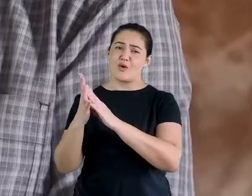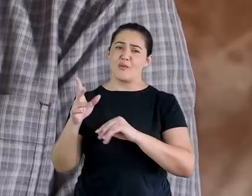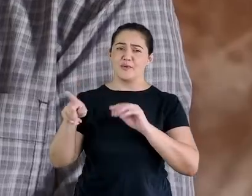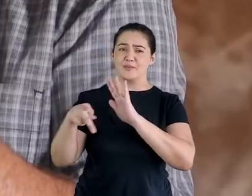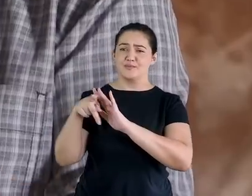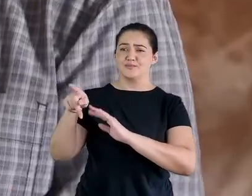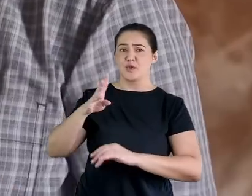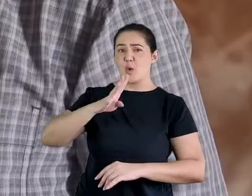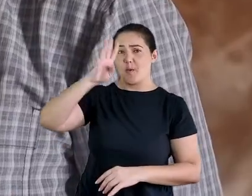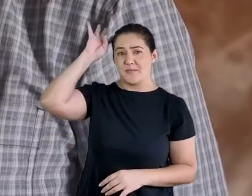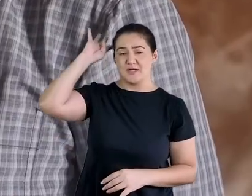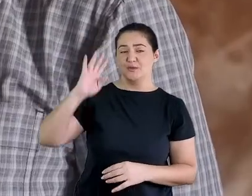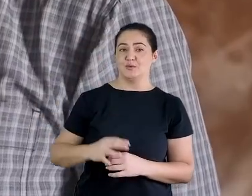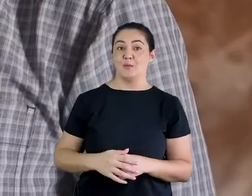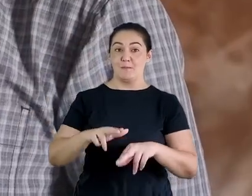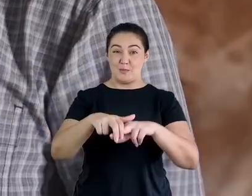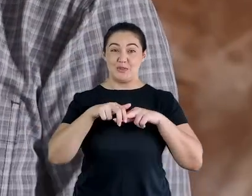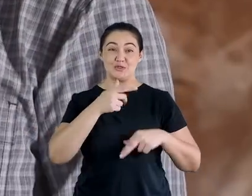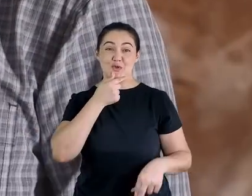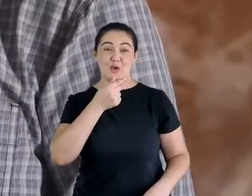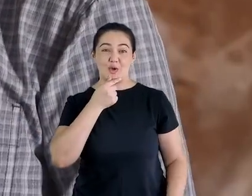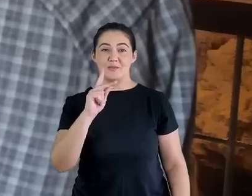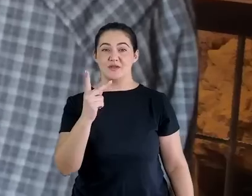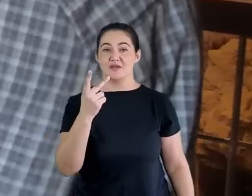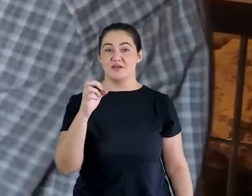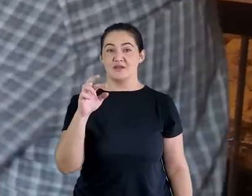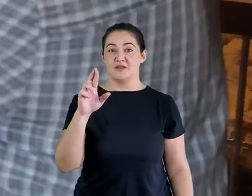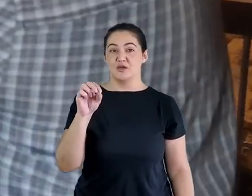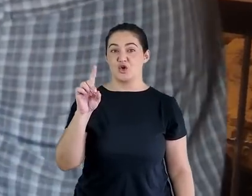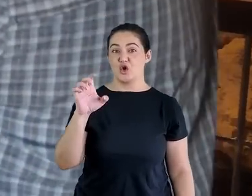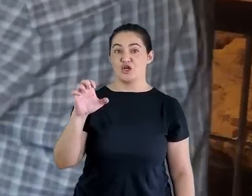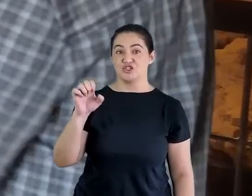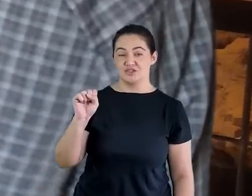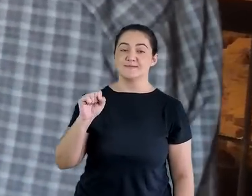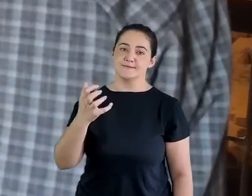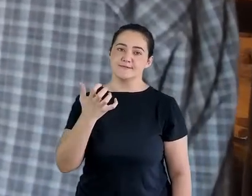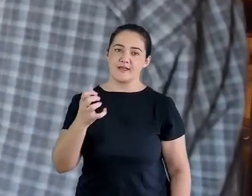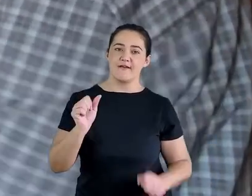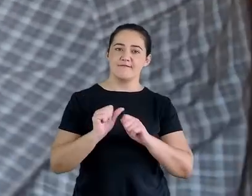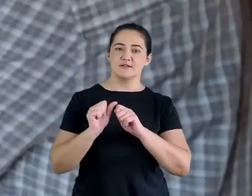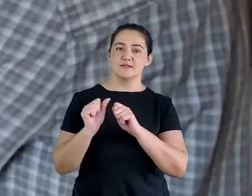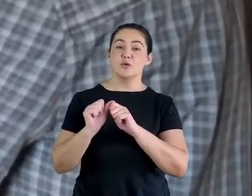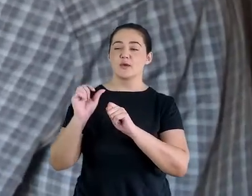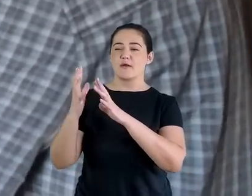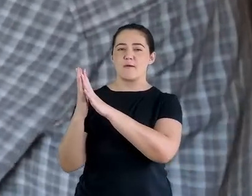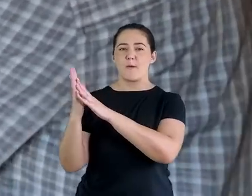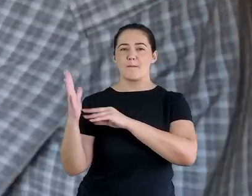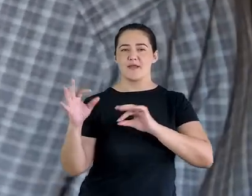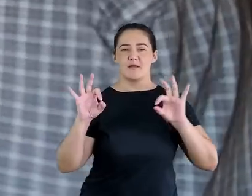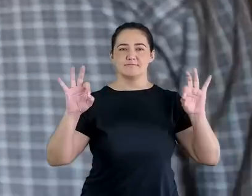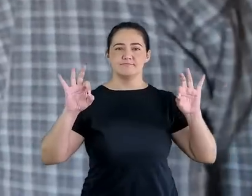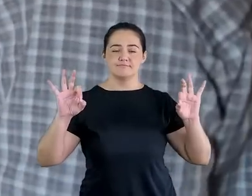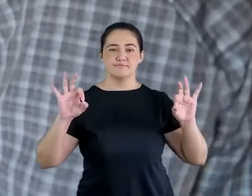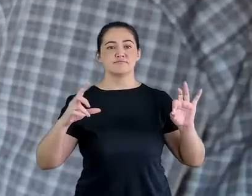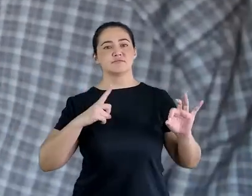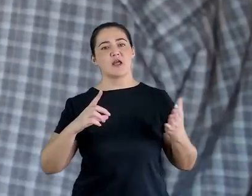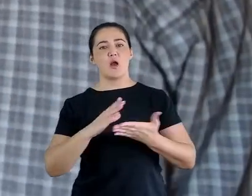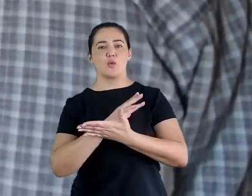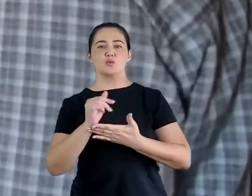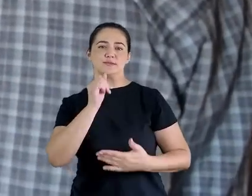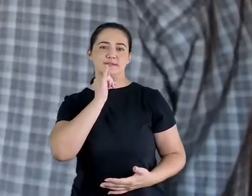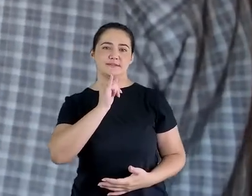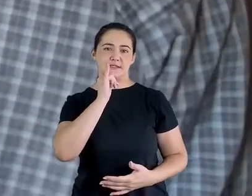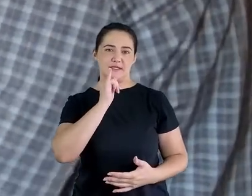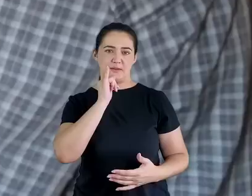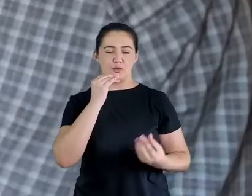para Massada, para o lugar mais remoto de seu reino, bem aqui. E temos exemplos desse sistema de hipocausto e dos caudários, não só